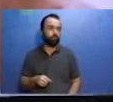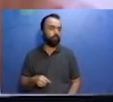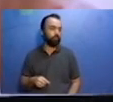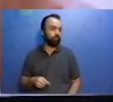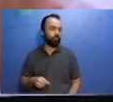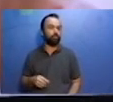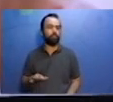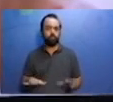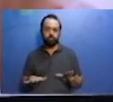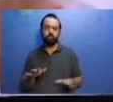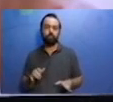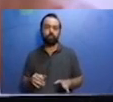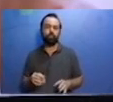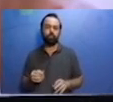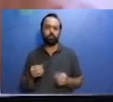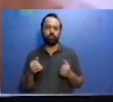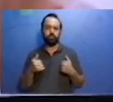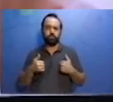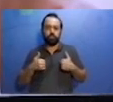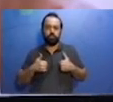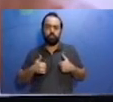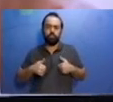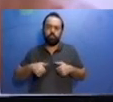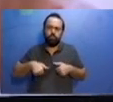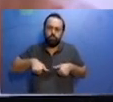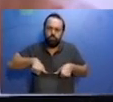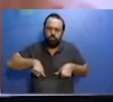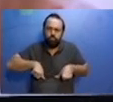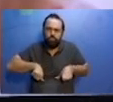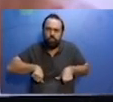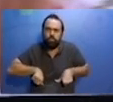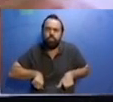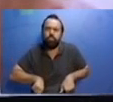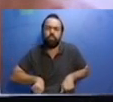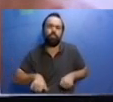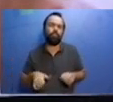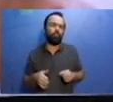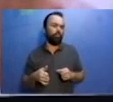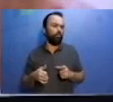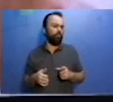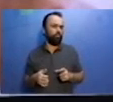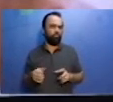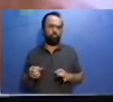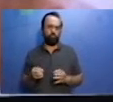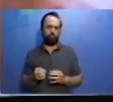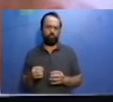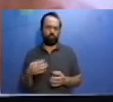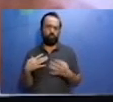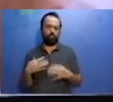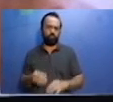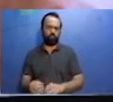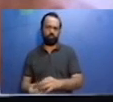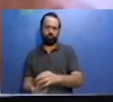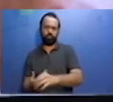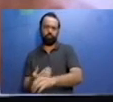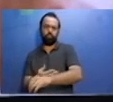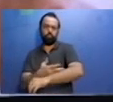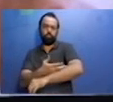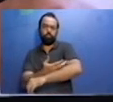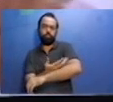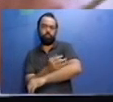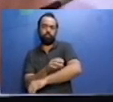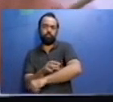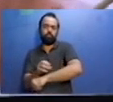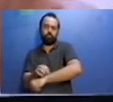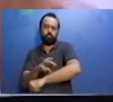algumas situações de baixa resistência do corpo, o corpo se encontrando fraco, esses organismos eles migram para a pele e começam